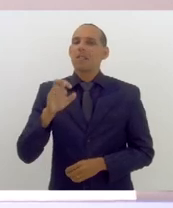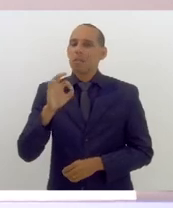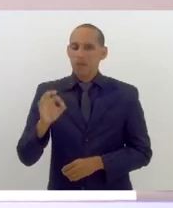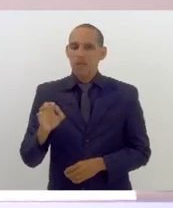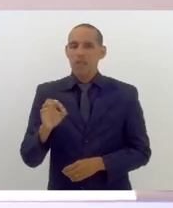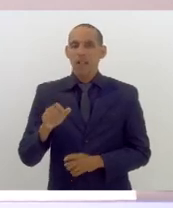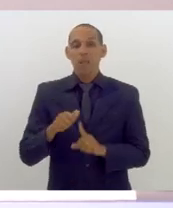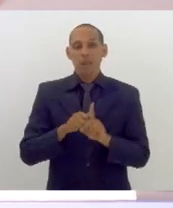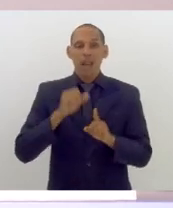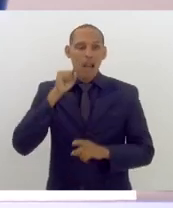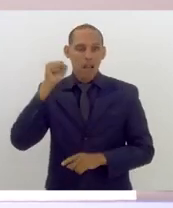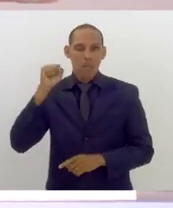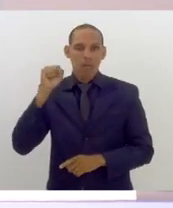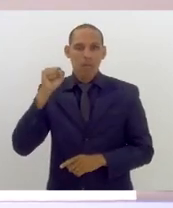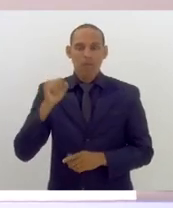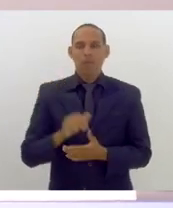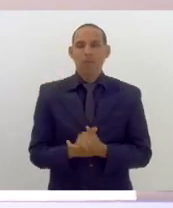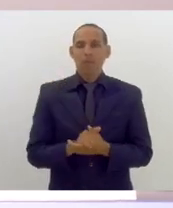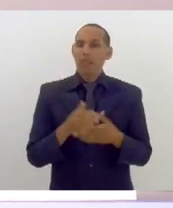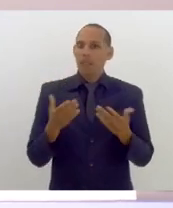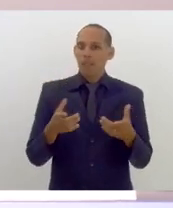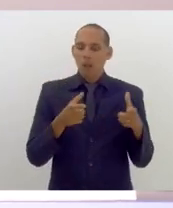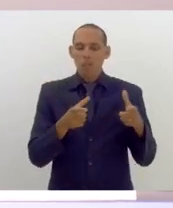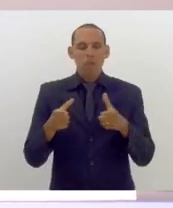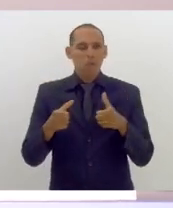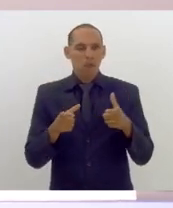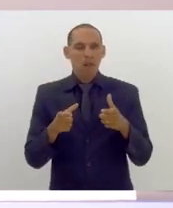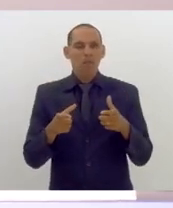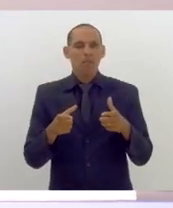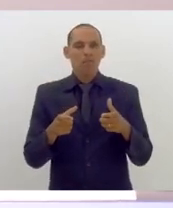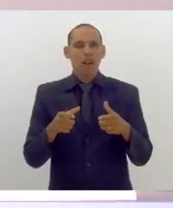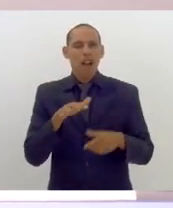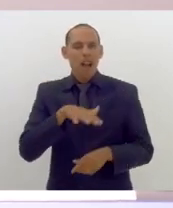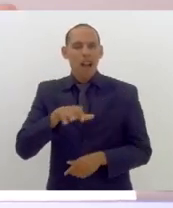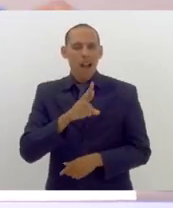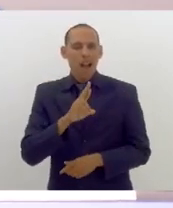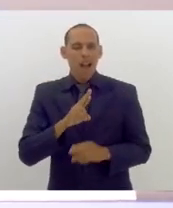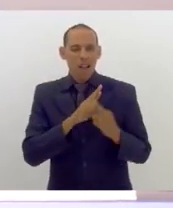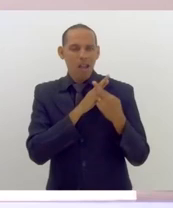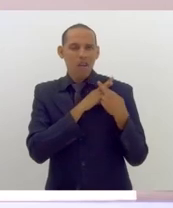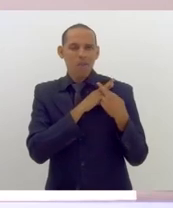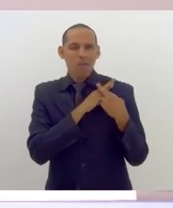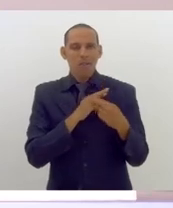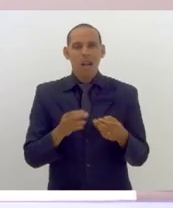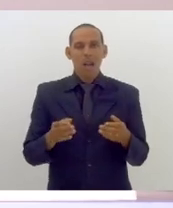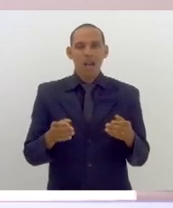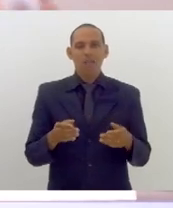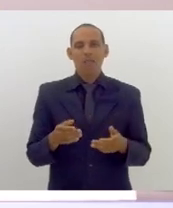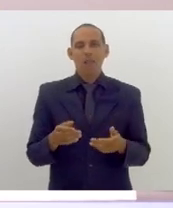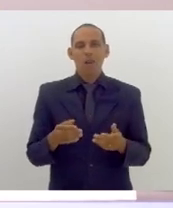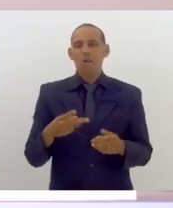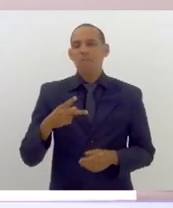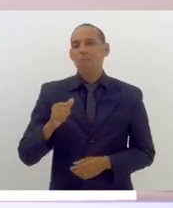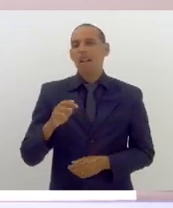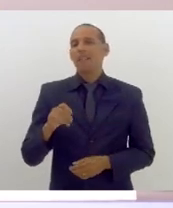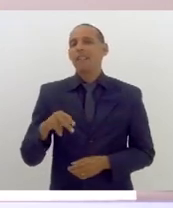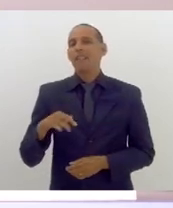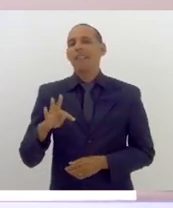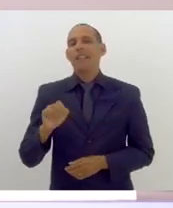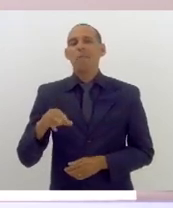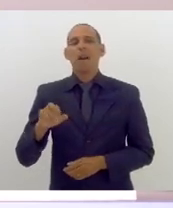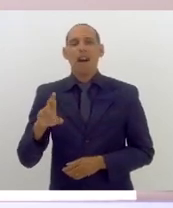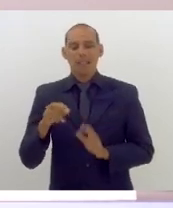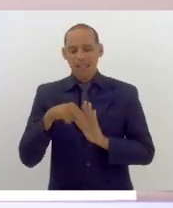a região responsável por 70% da energia gerada no país não alcançavam patamar tão elevado na época Olha como